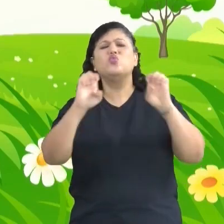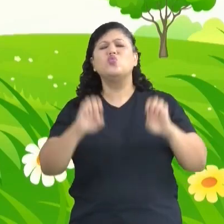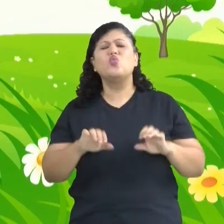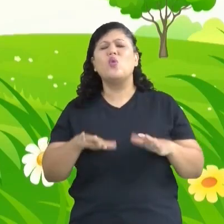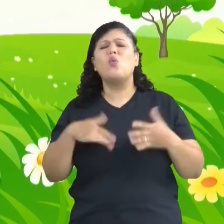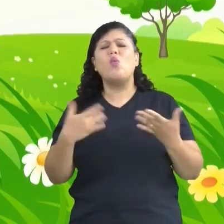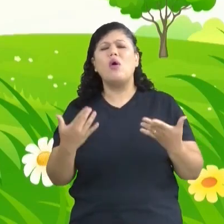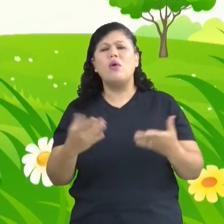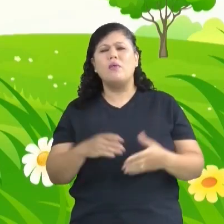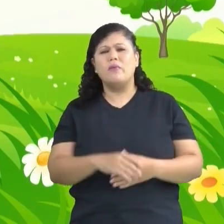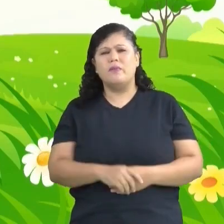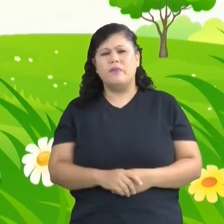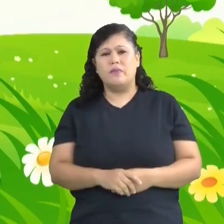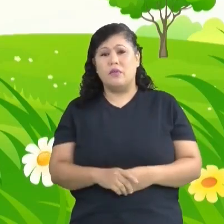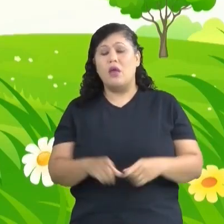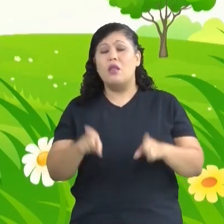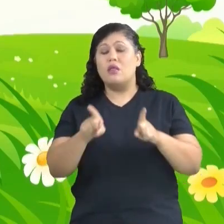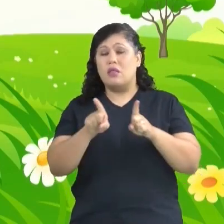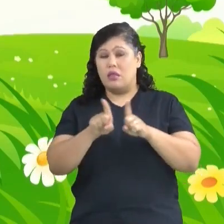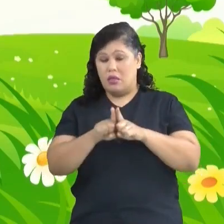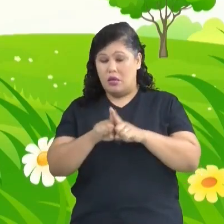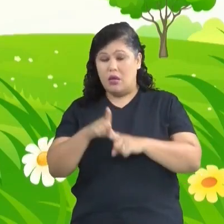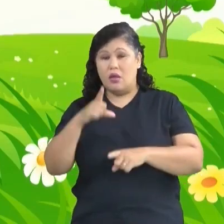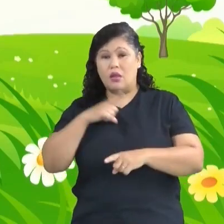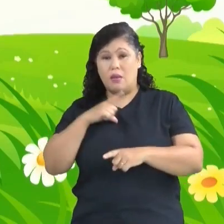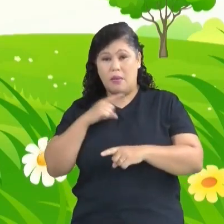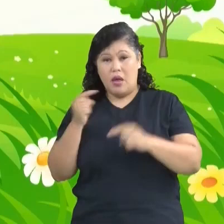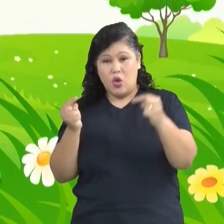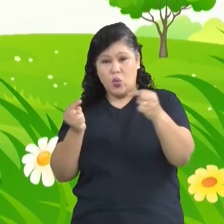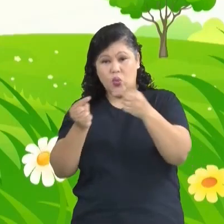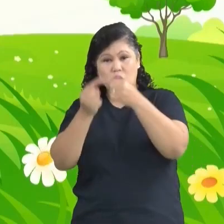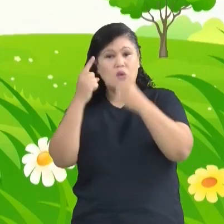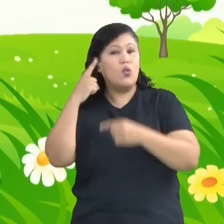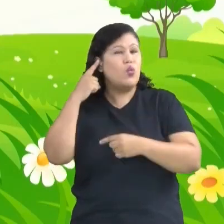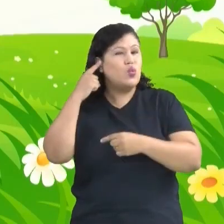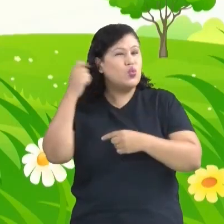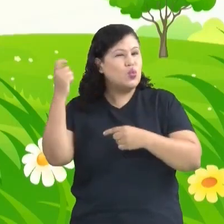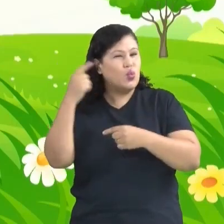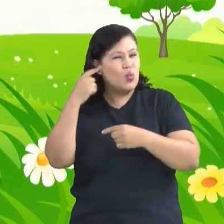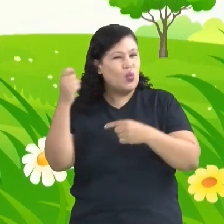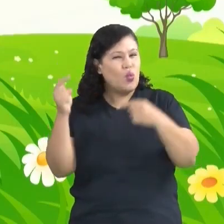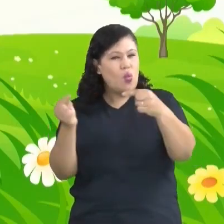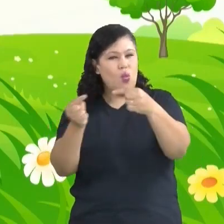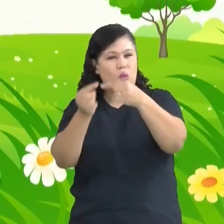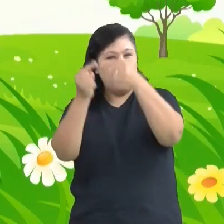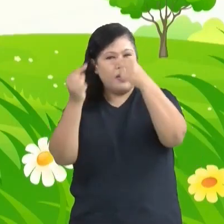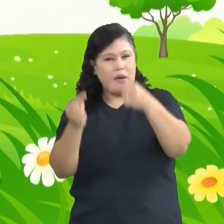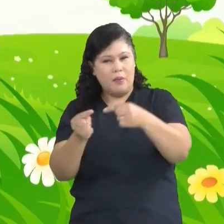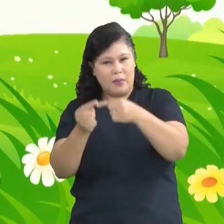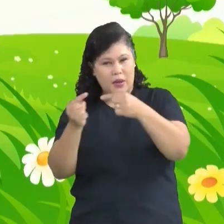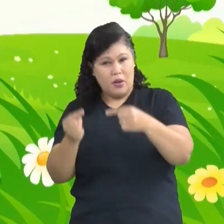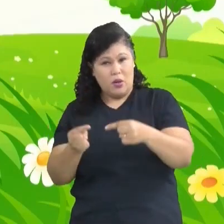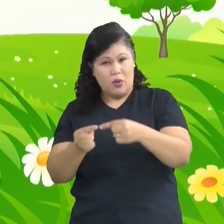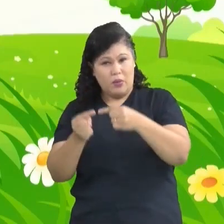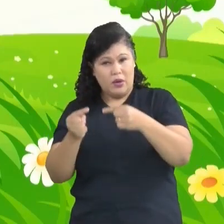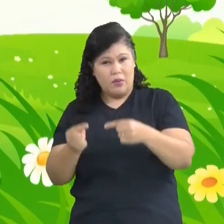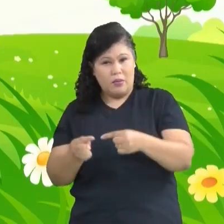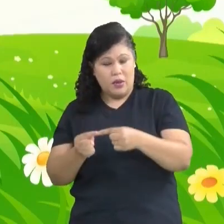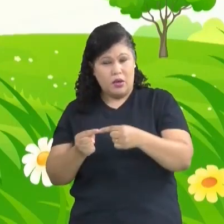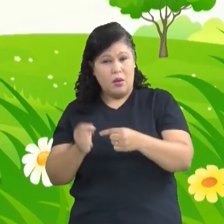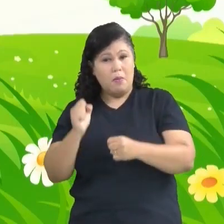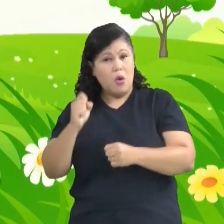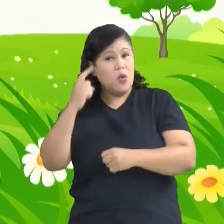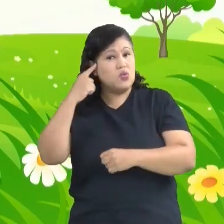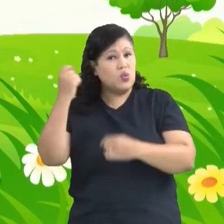O poema ele tem uma rima. A rima são os sonzinhos finais que tem em um poema. Por exemplo,